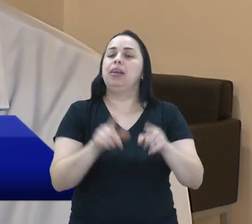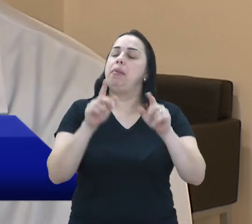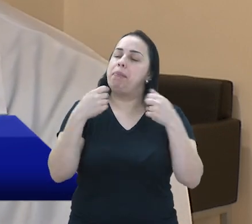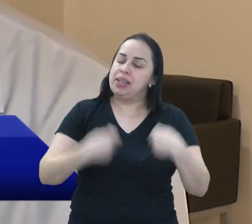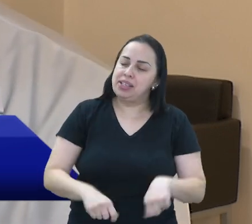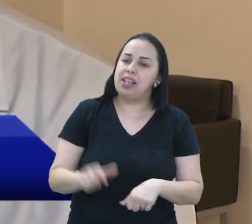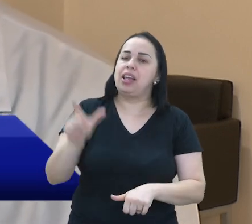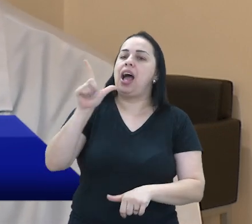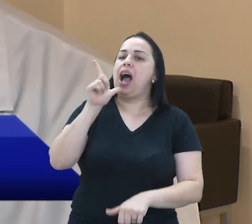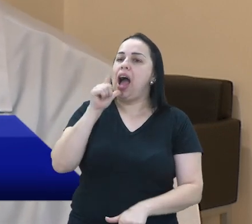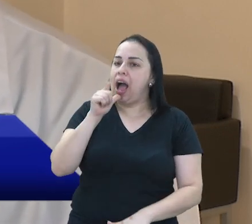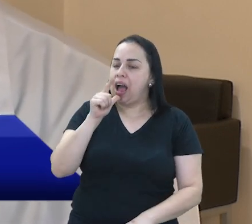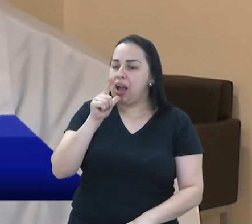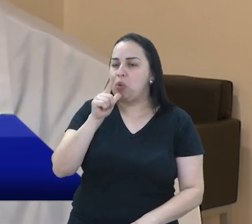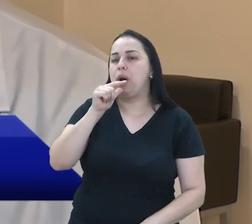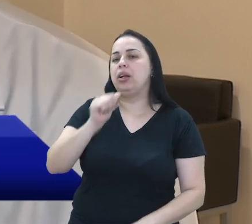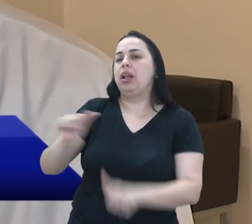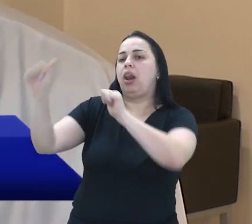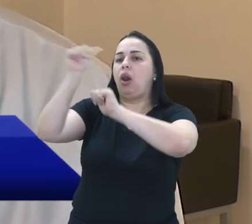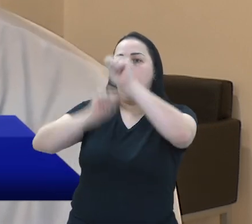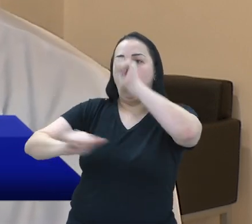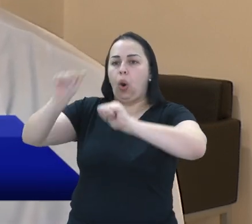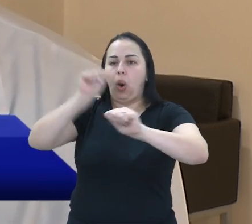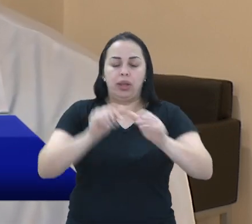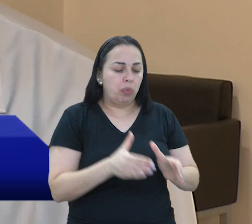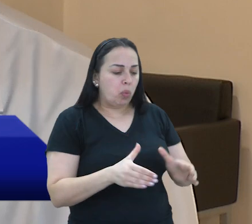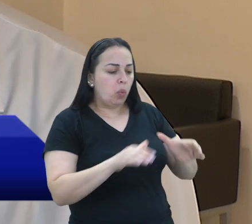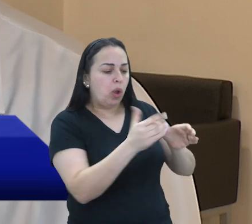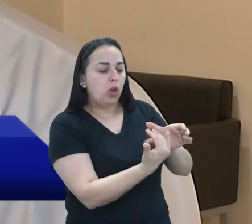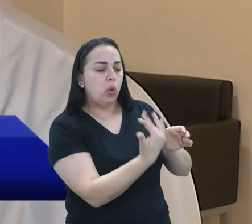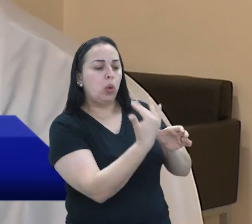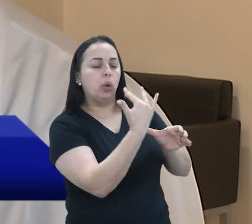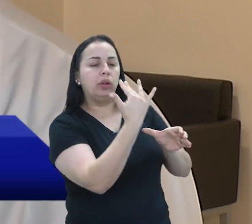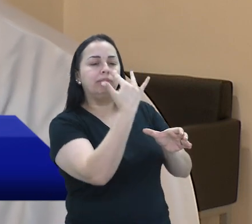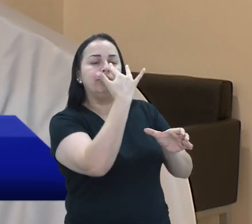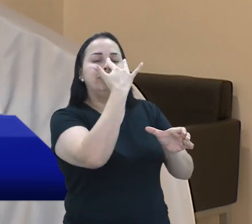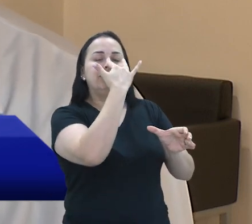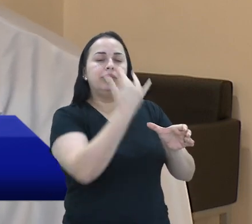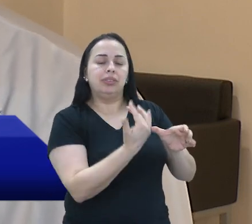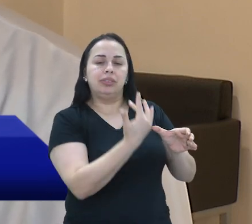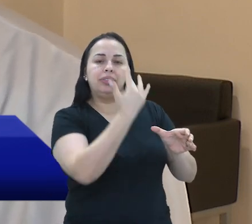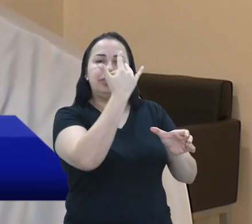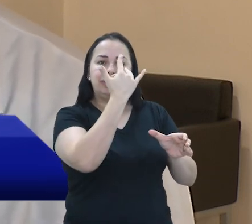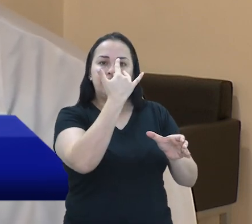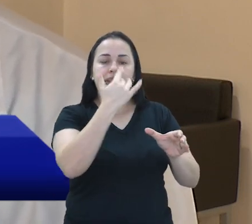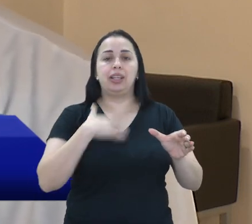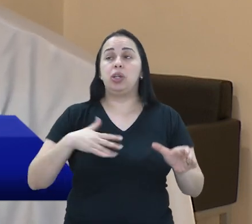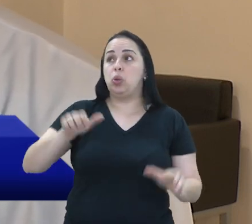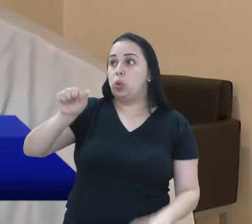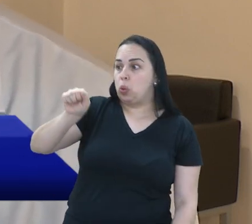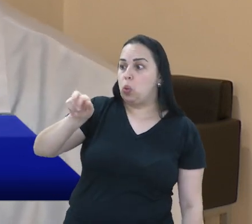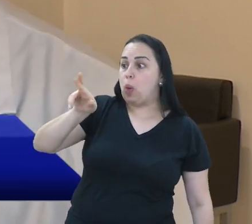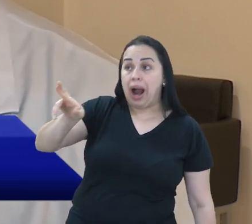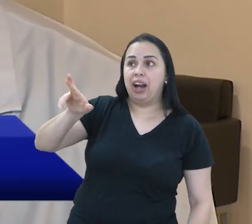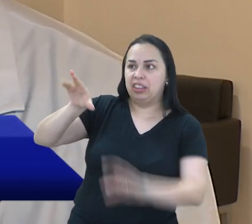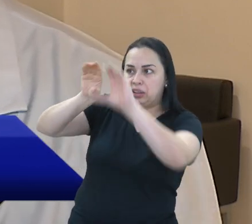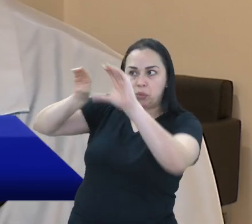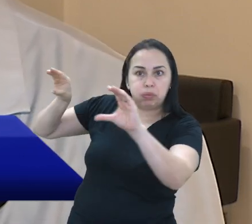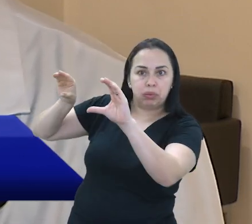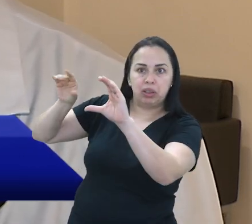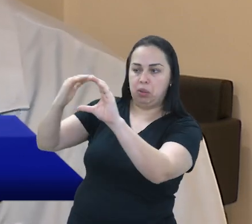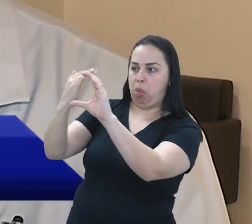hidratar bem, usar umidificadores de ar na casa, evitar se expor excessivamente ao ar-condicionado, fazer